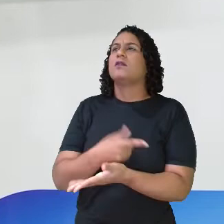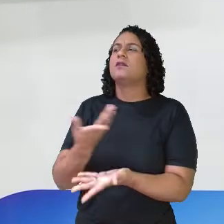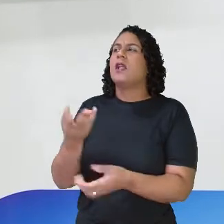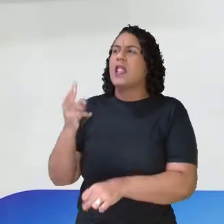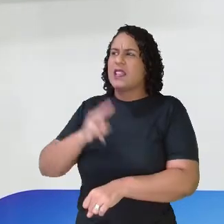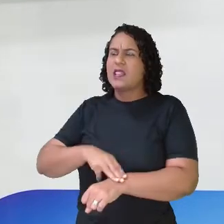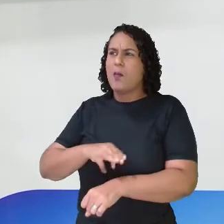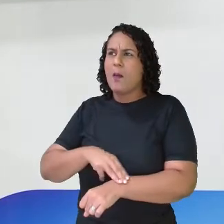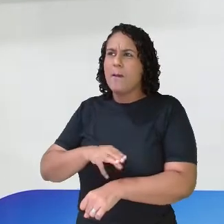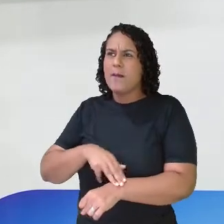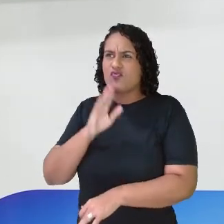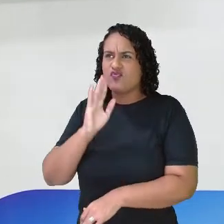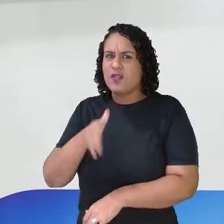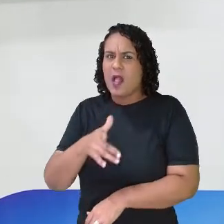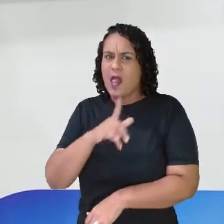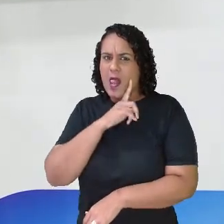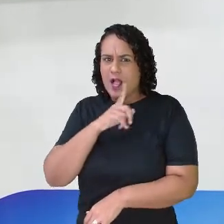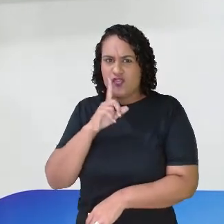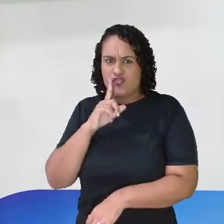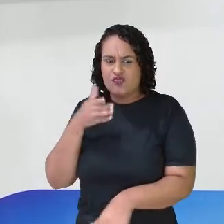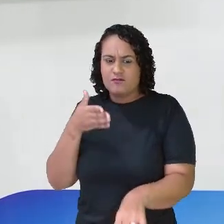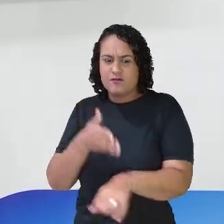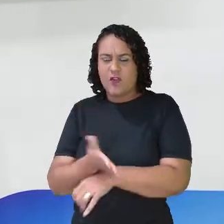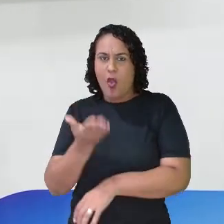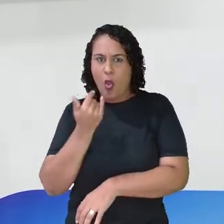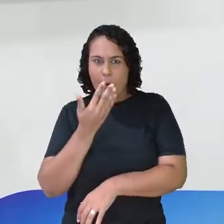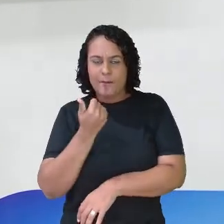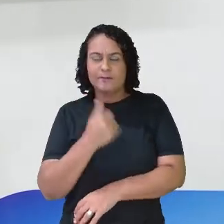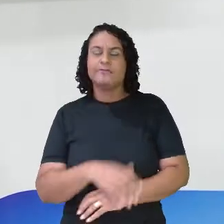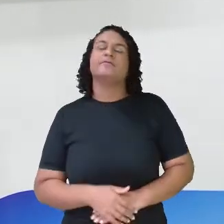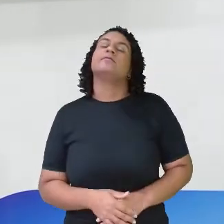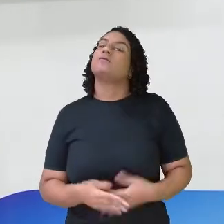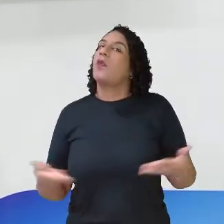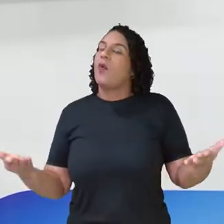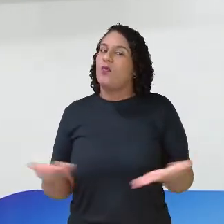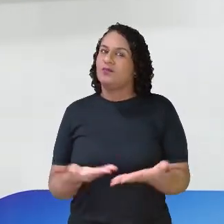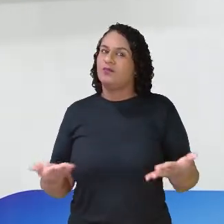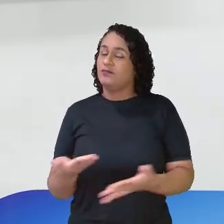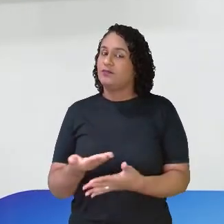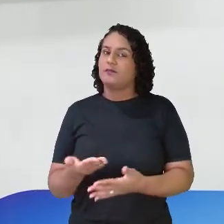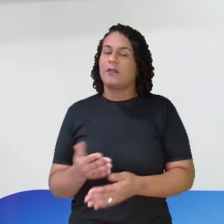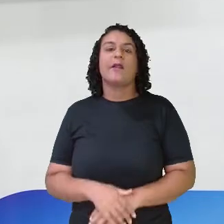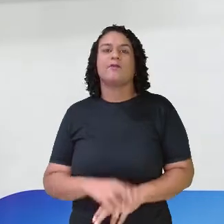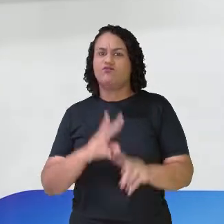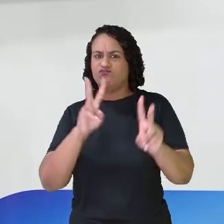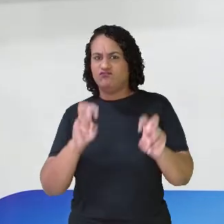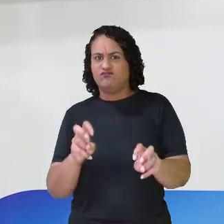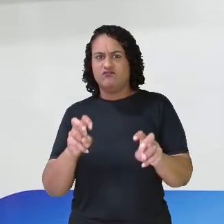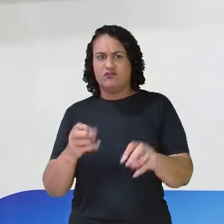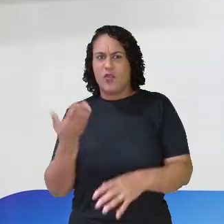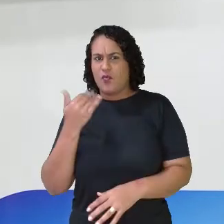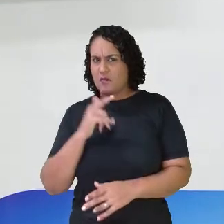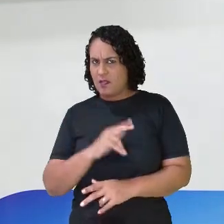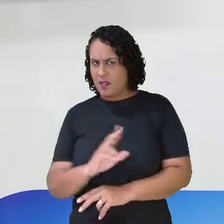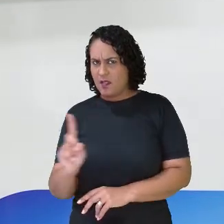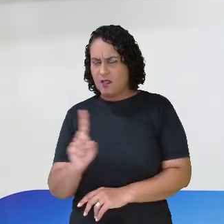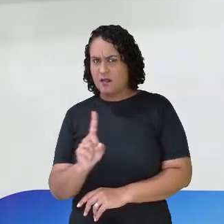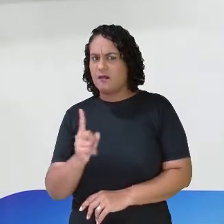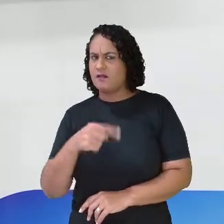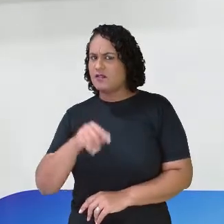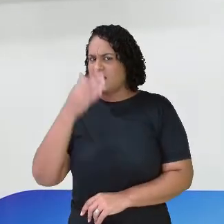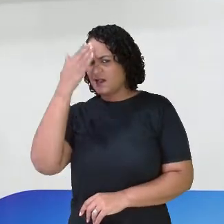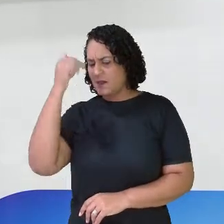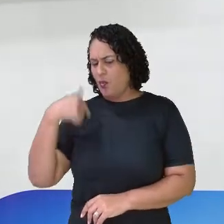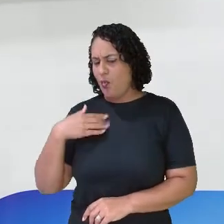hora da merenda, eu confesso para você. Mas hoje a gente não vai falar de comida, não. Vocês sabem que eu tenho uma quedinha por comida,